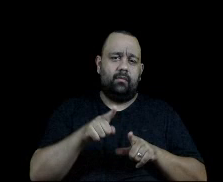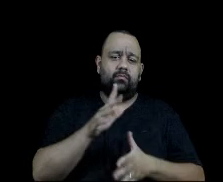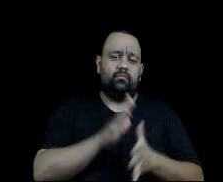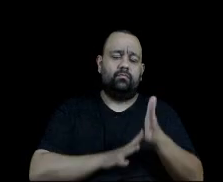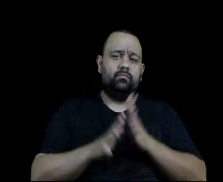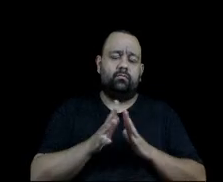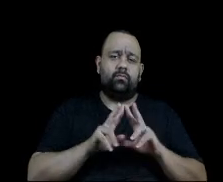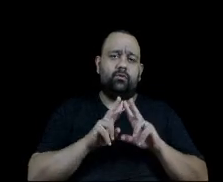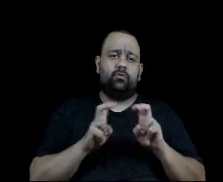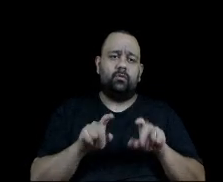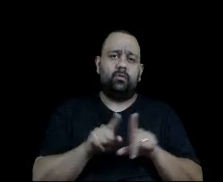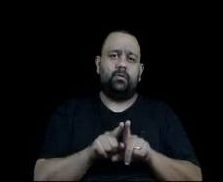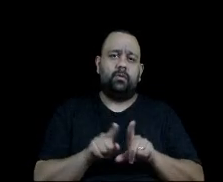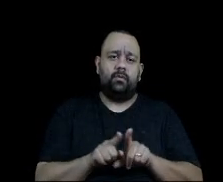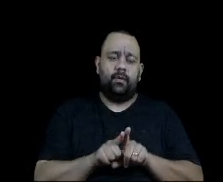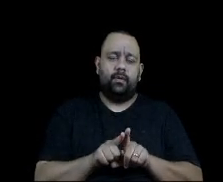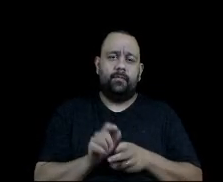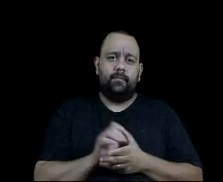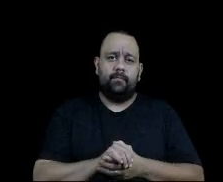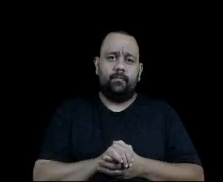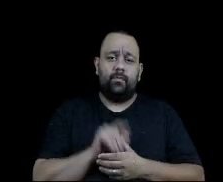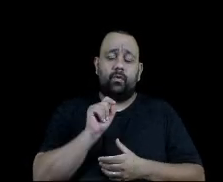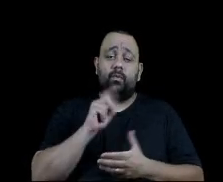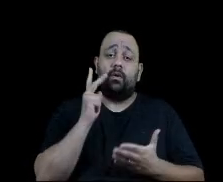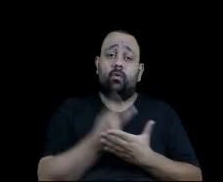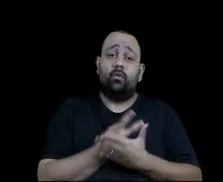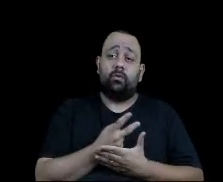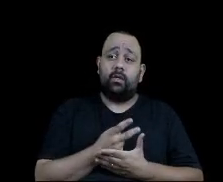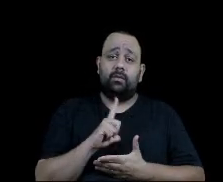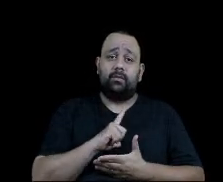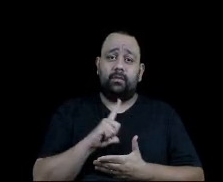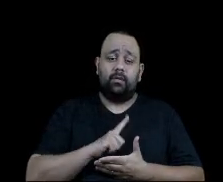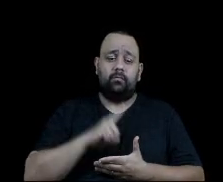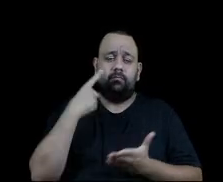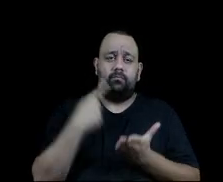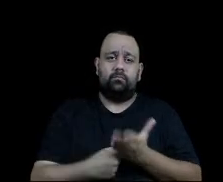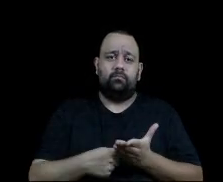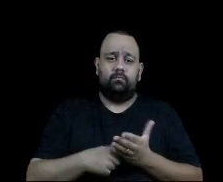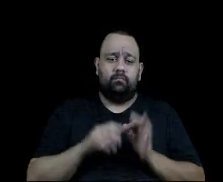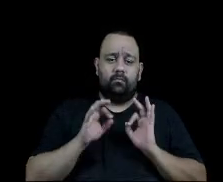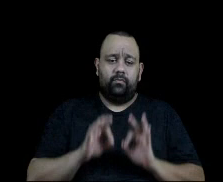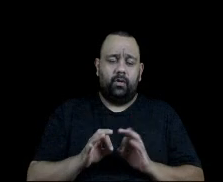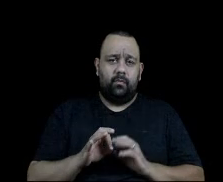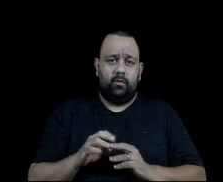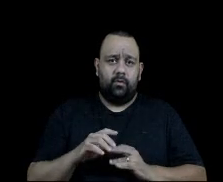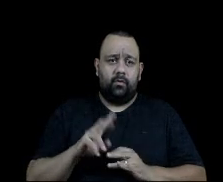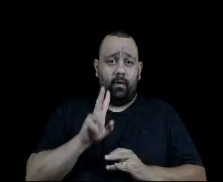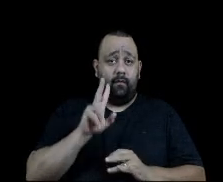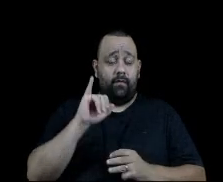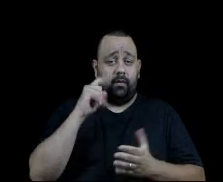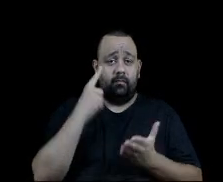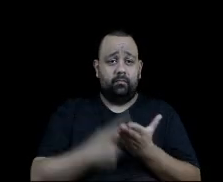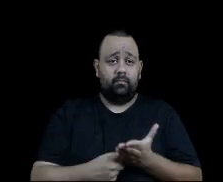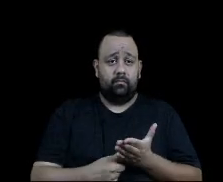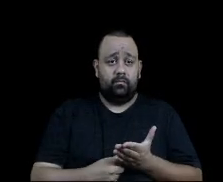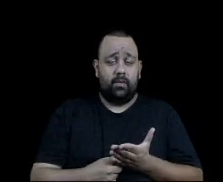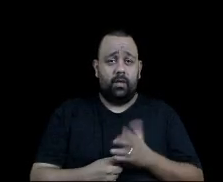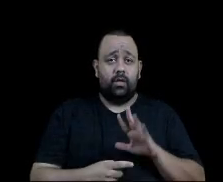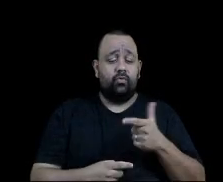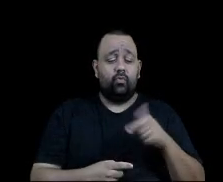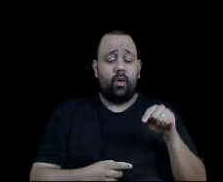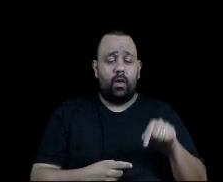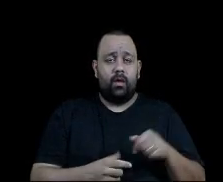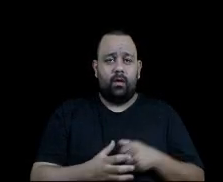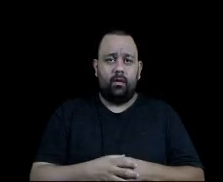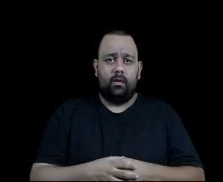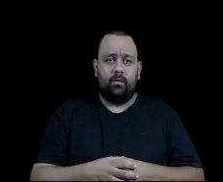fala isso que a senhora está argumentando, de situações a serem cumpridas ainda, vão ser